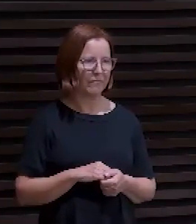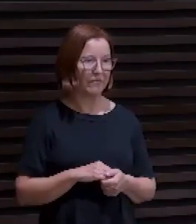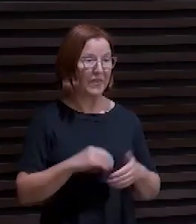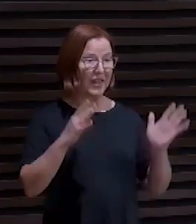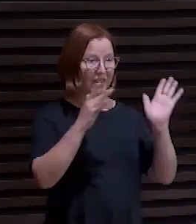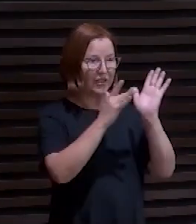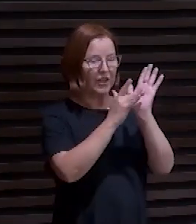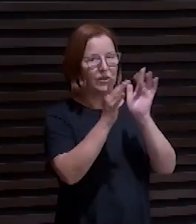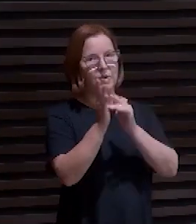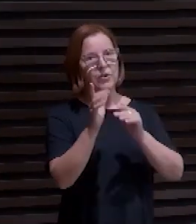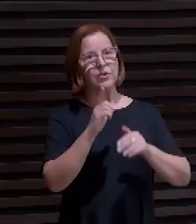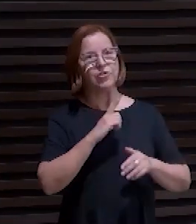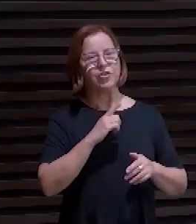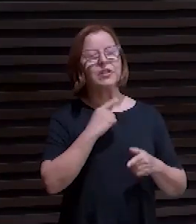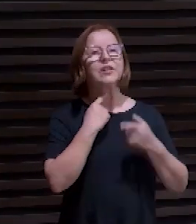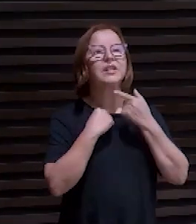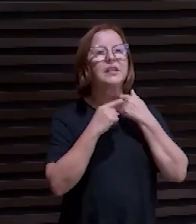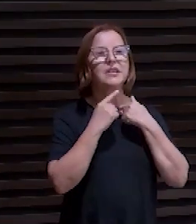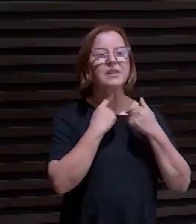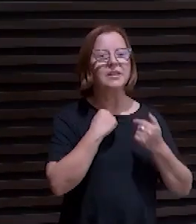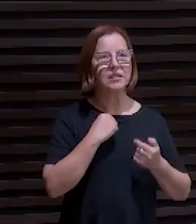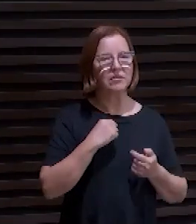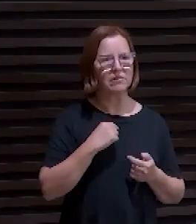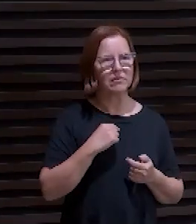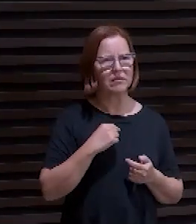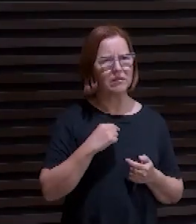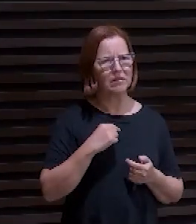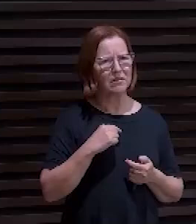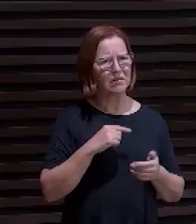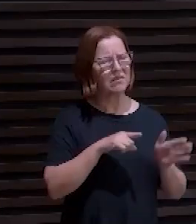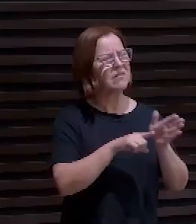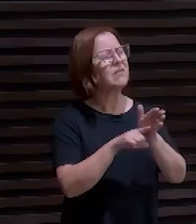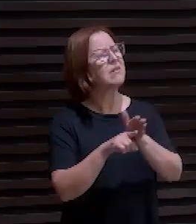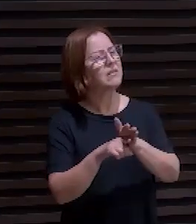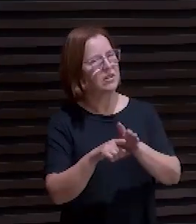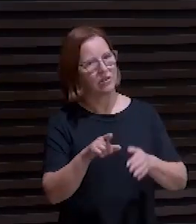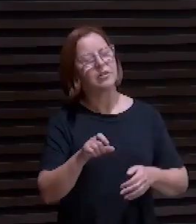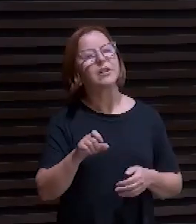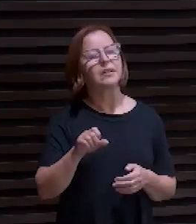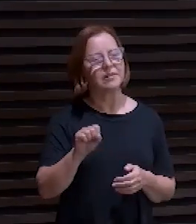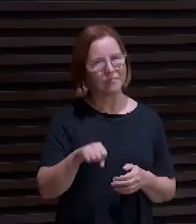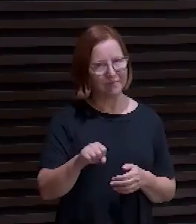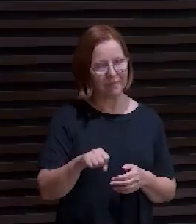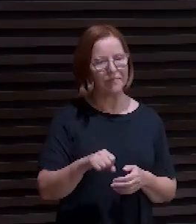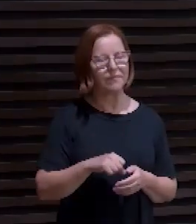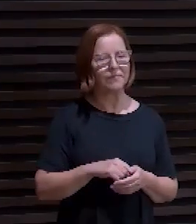Jesus tinha desejos? Tinha ou não tinha? Tinha.